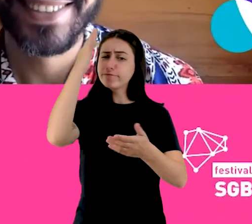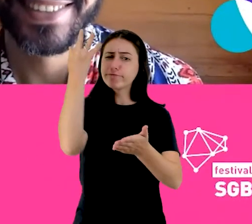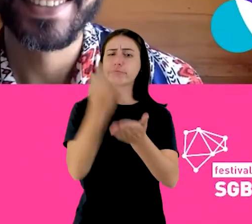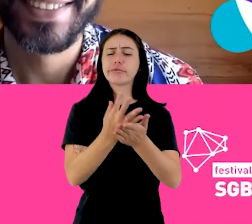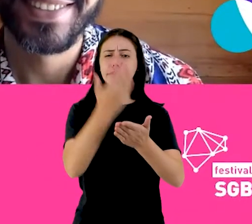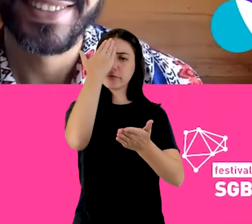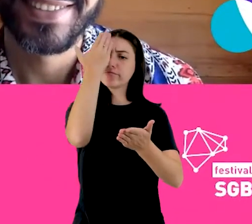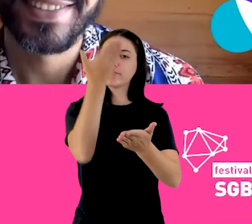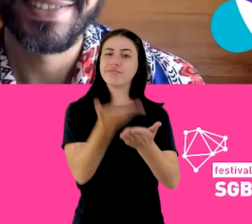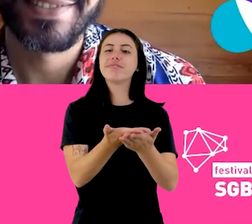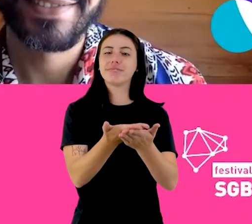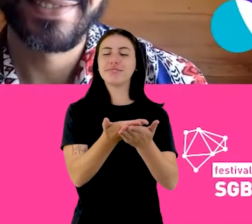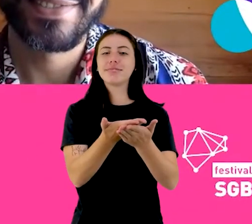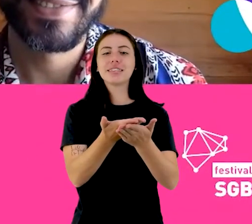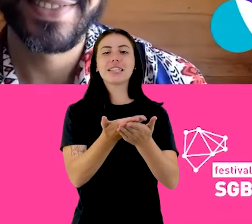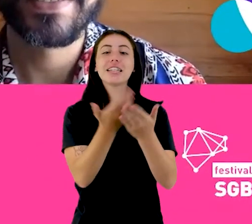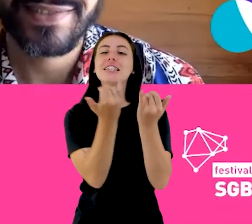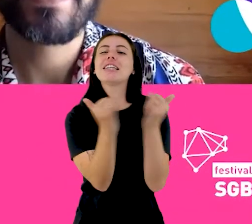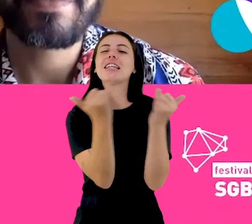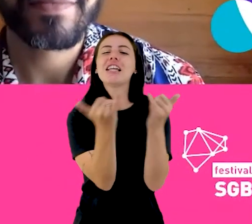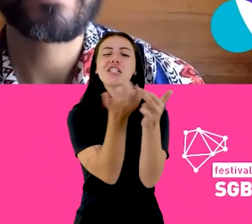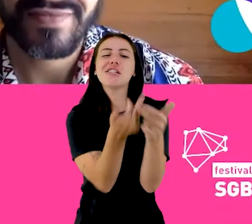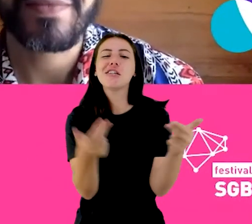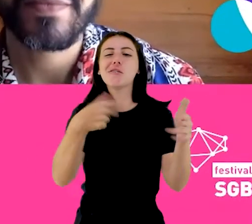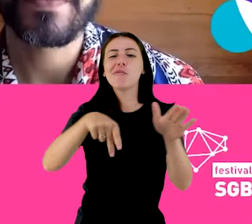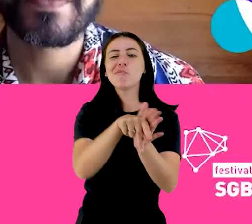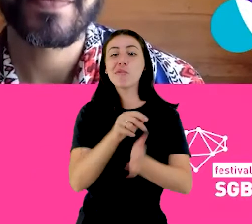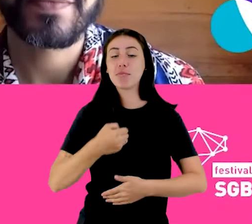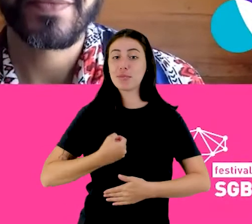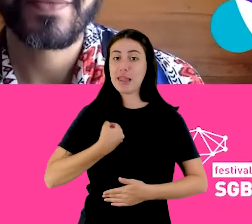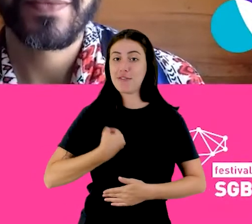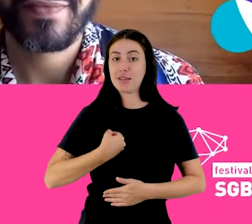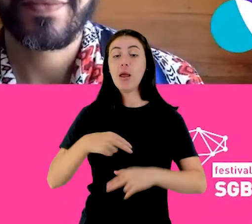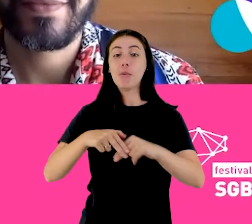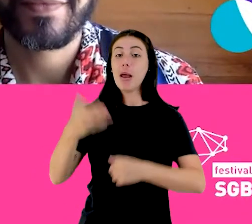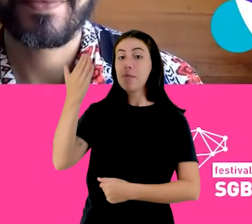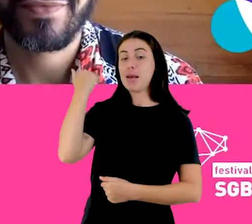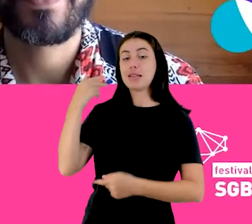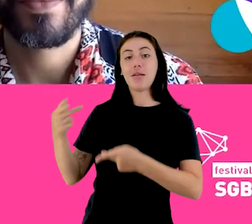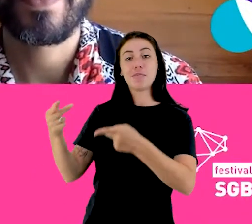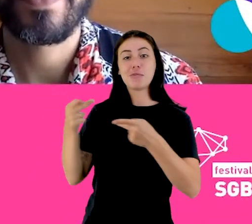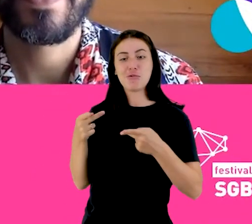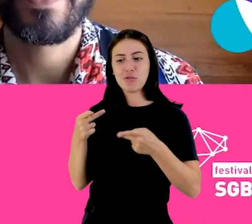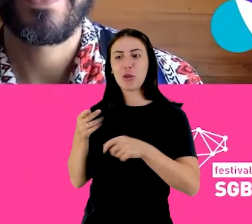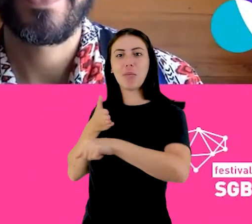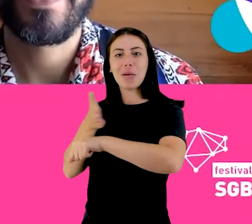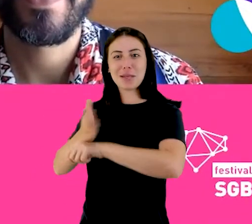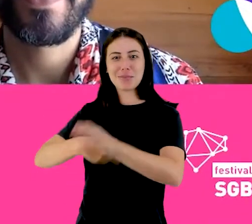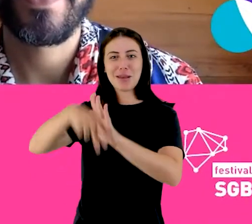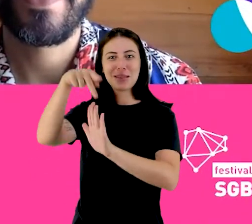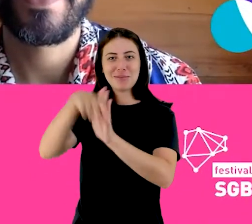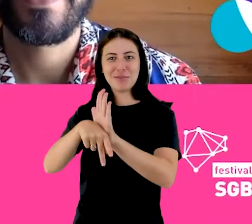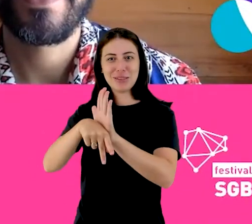assim e ela me dá uma... Porque eu tenho essa fé mesmo nessa nessa energia da vida. E aí, quando